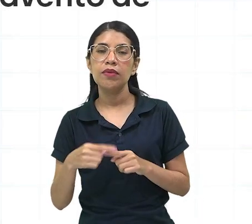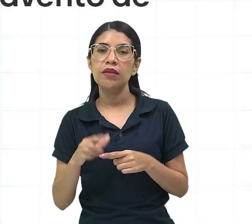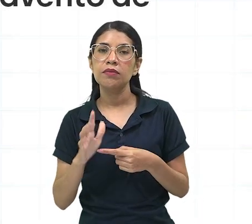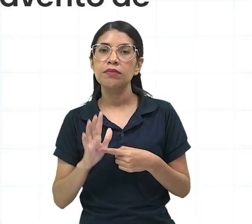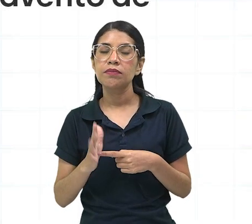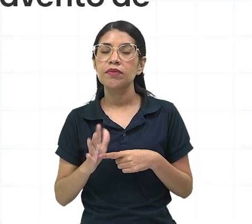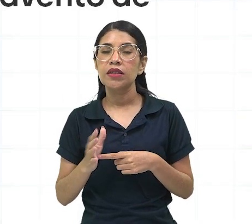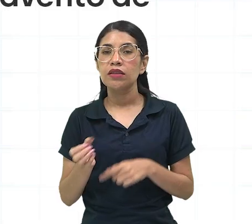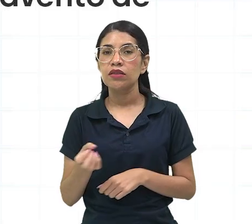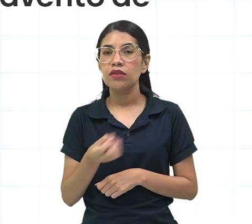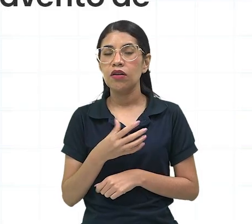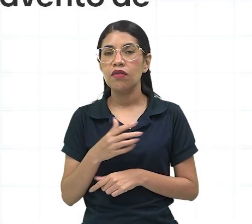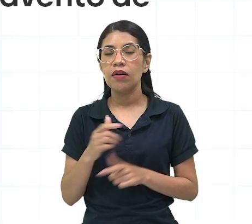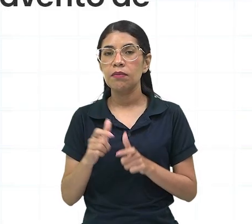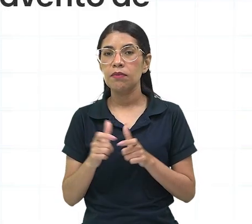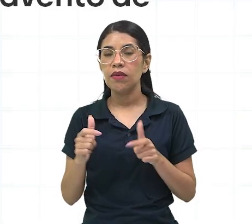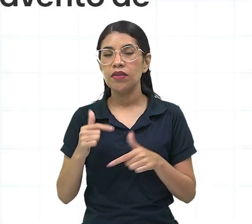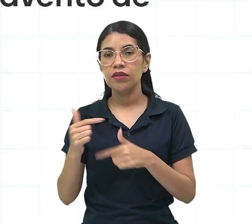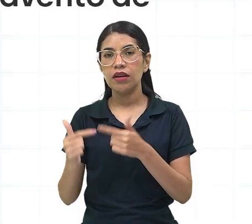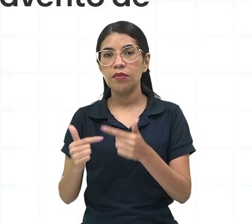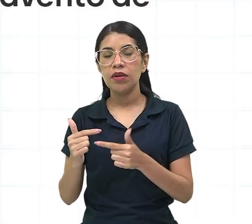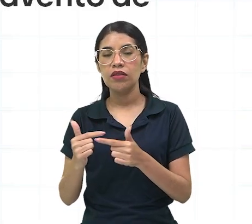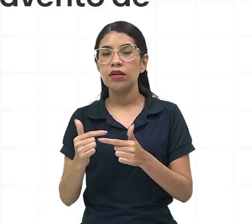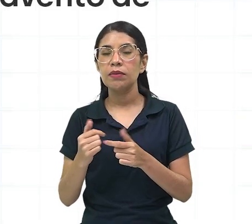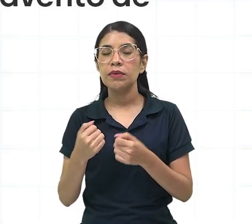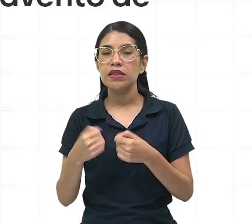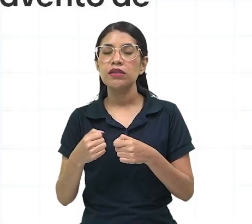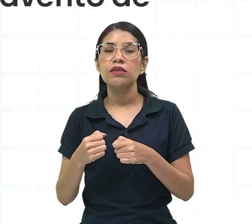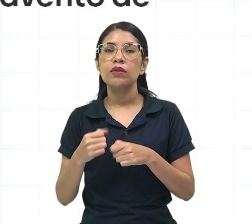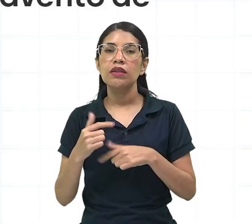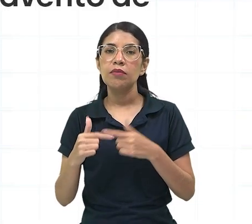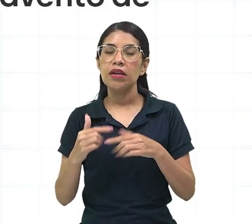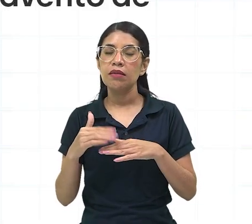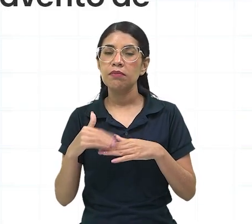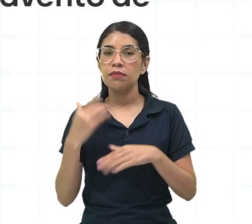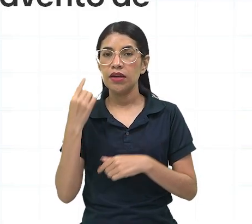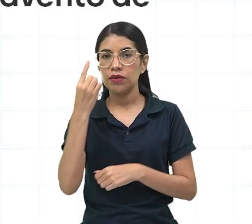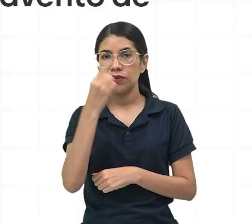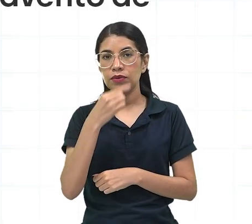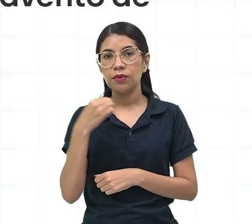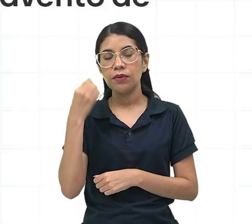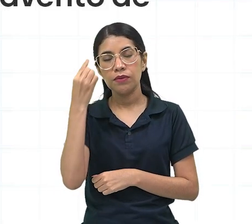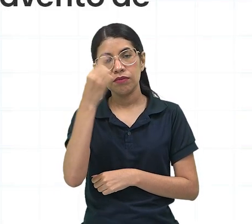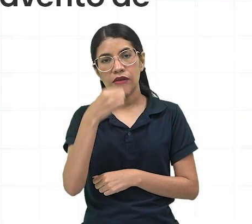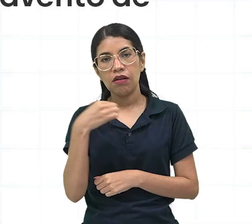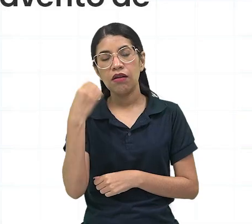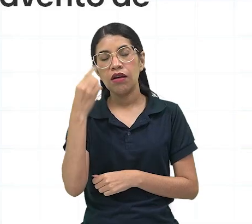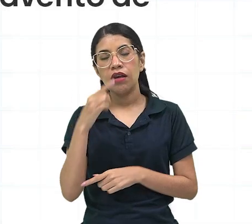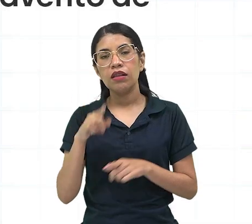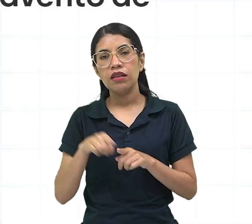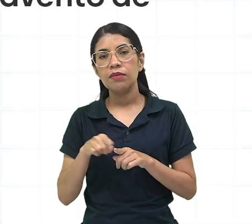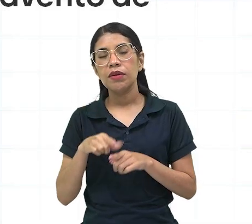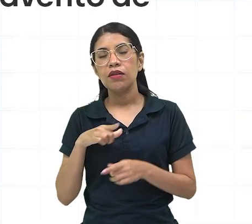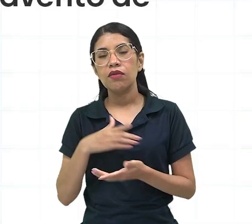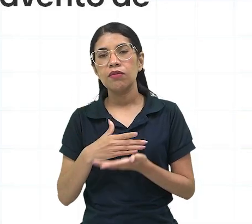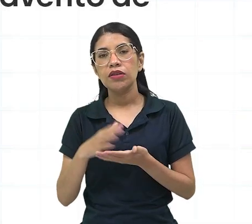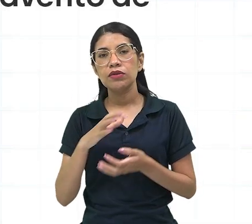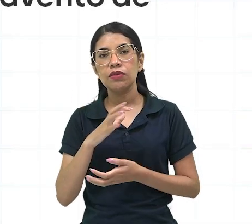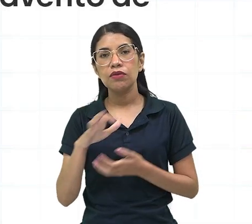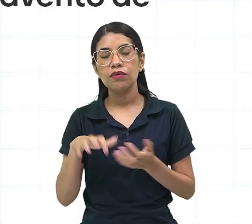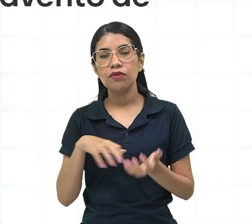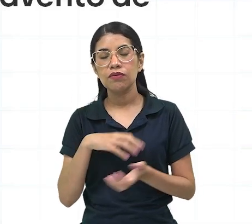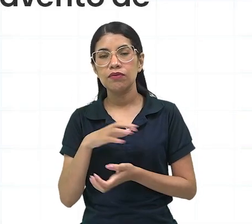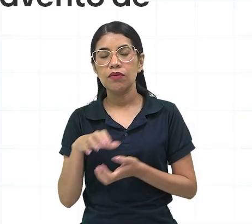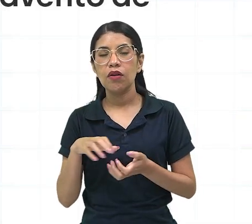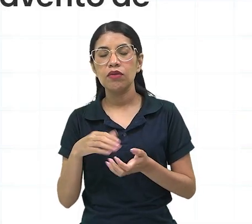modernas, muitos trabalhadores tiveram suas jornadas aumentadas consideravelmente, o que gerou revoltas e deu início ao